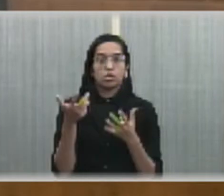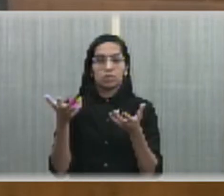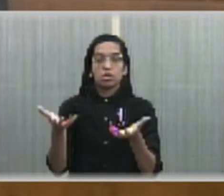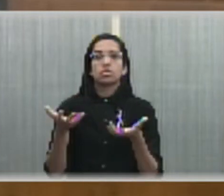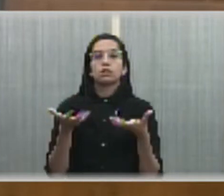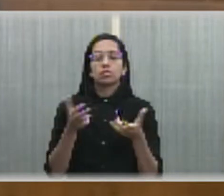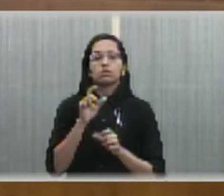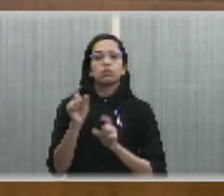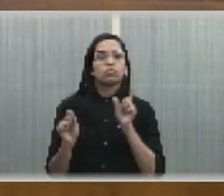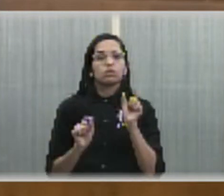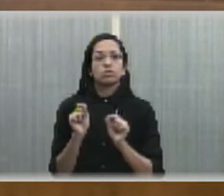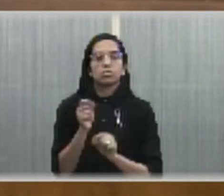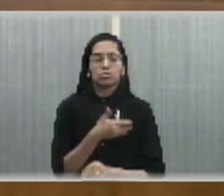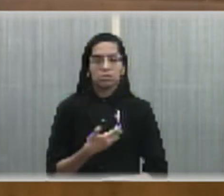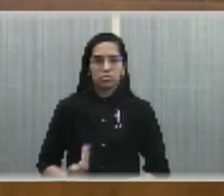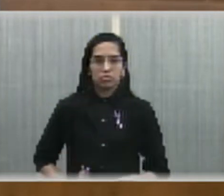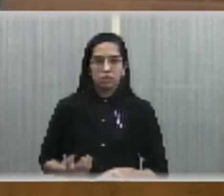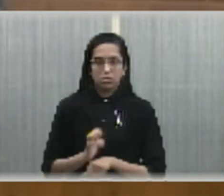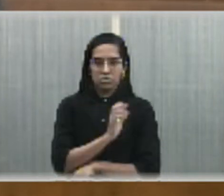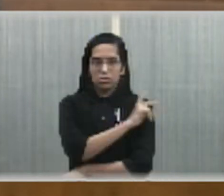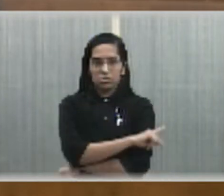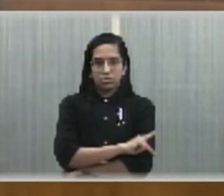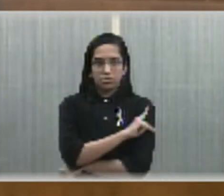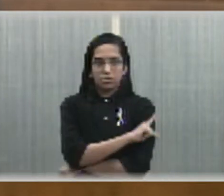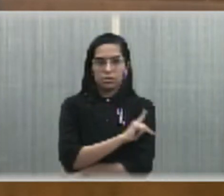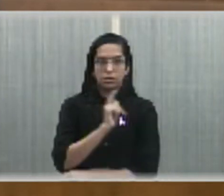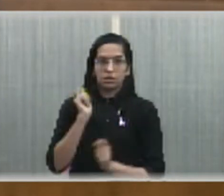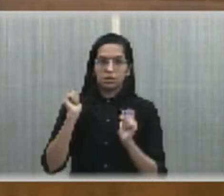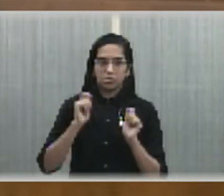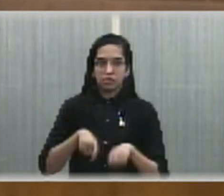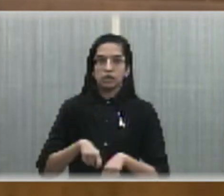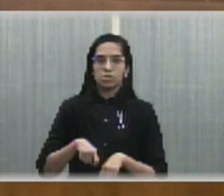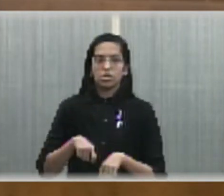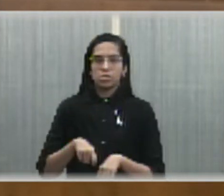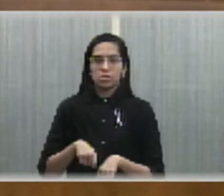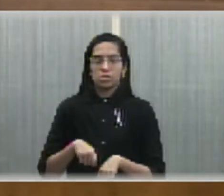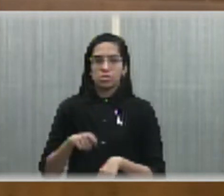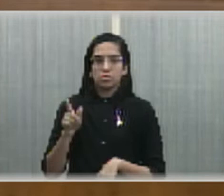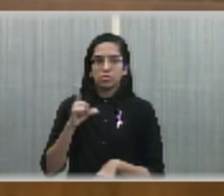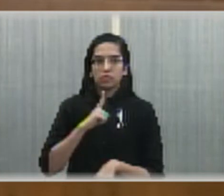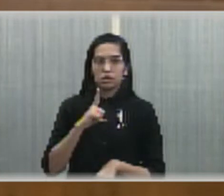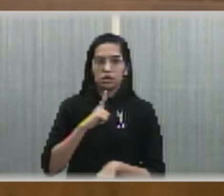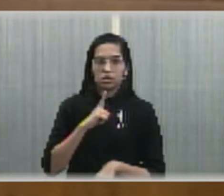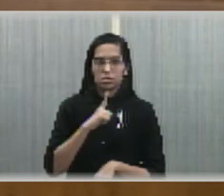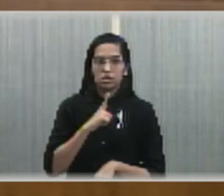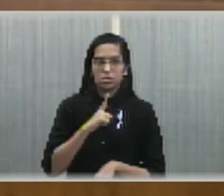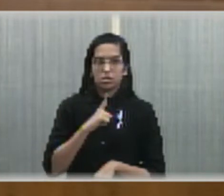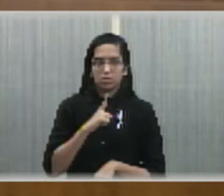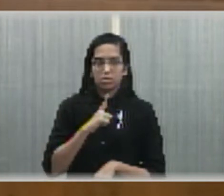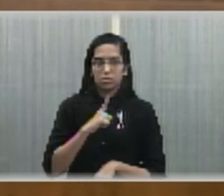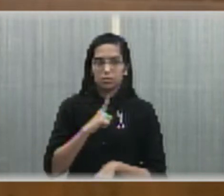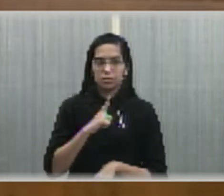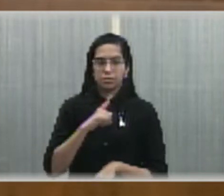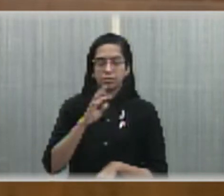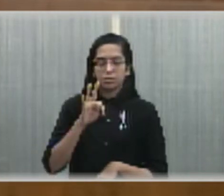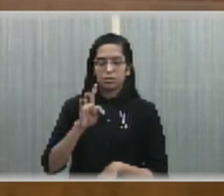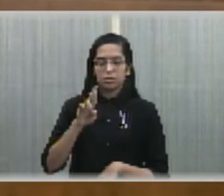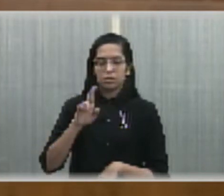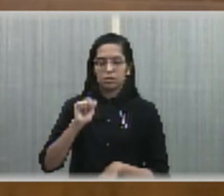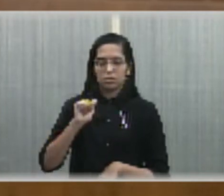Estado chegasse lá, era com o transporte escolar. Eu já fiz o requerimento no começo desse